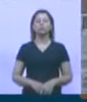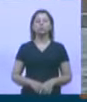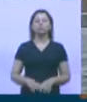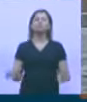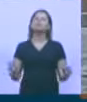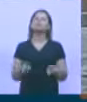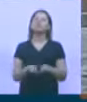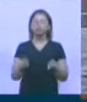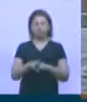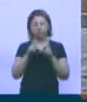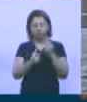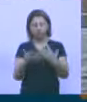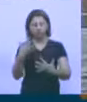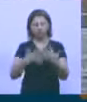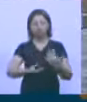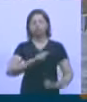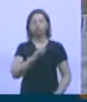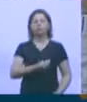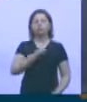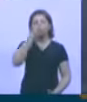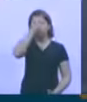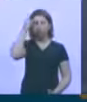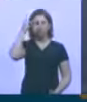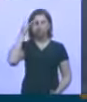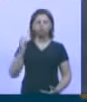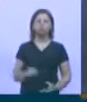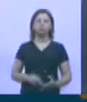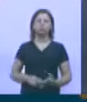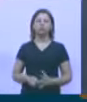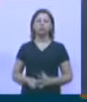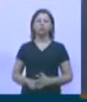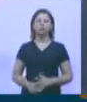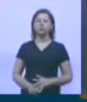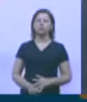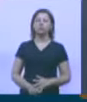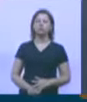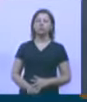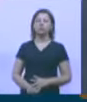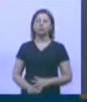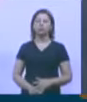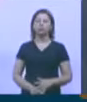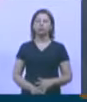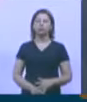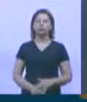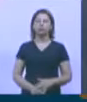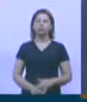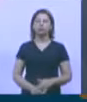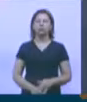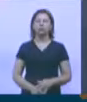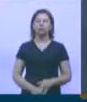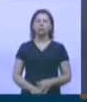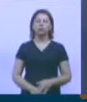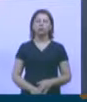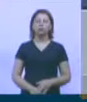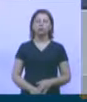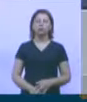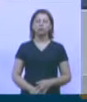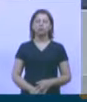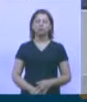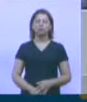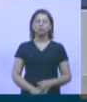também pode afetar a vida da pessoa. Suppose when a person was 4 years old, his daddy, whom he loved so much, died